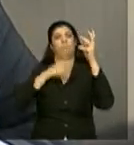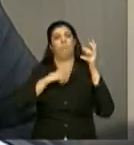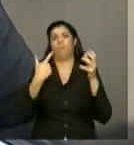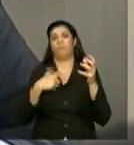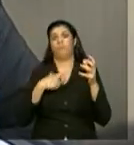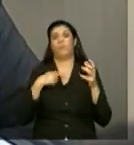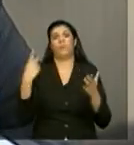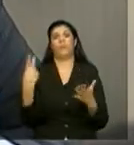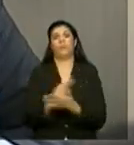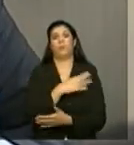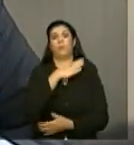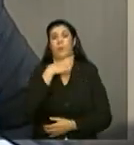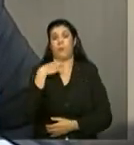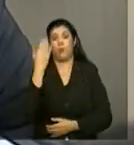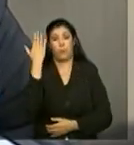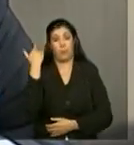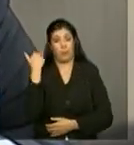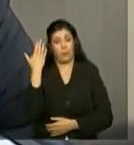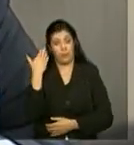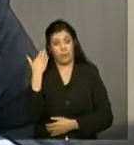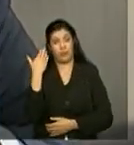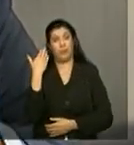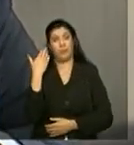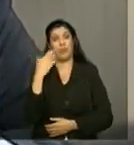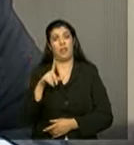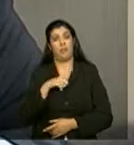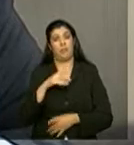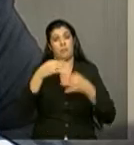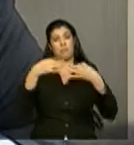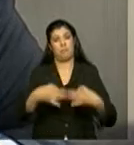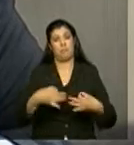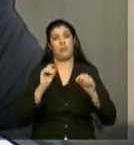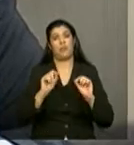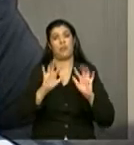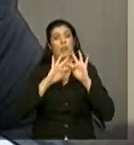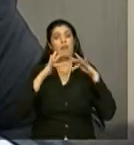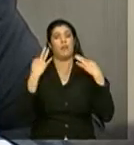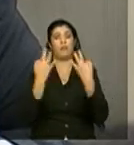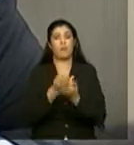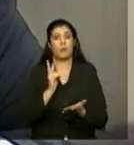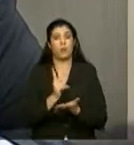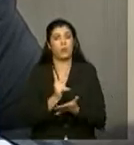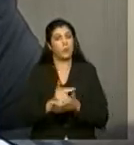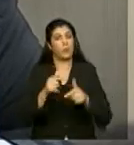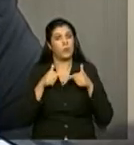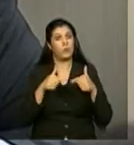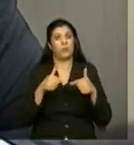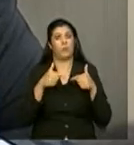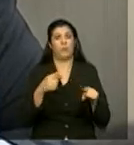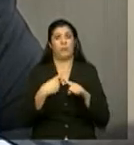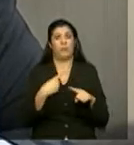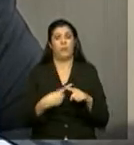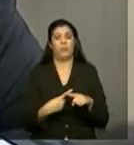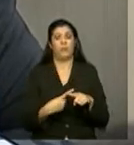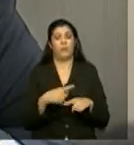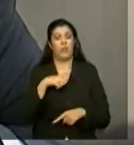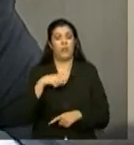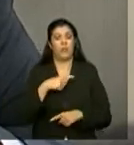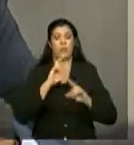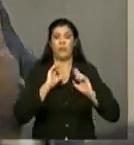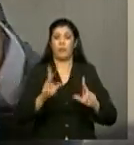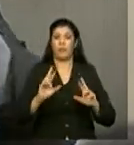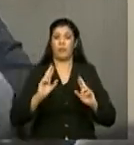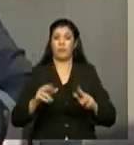da sua morte e temos a certeza de que a família continuará lutando porque existe